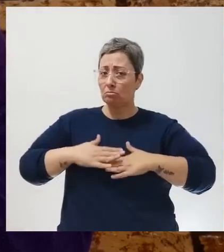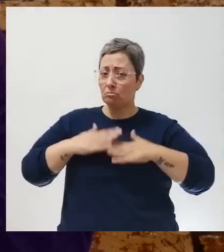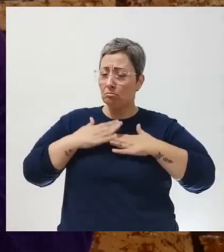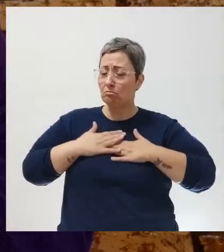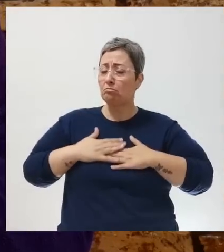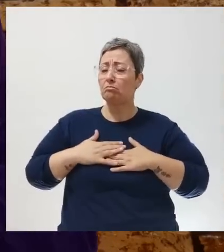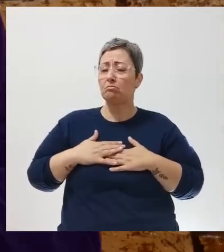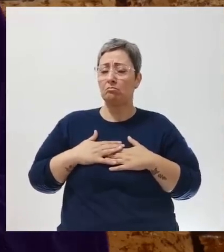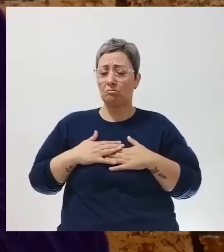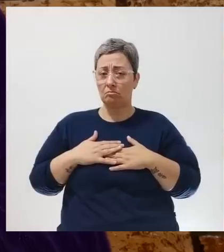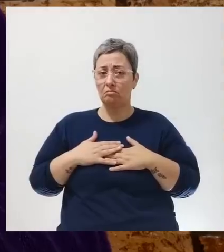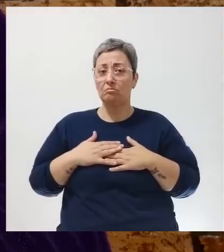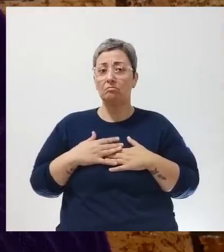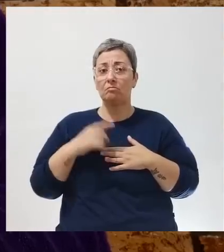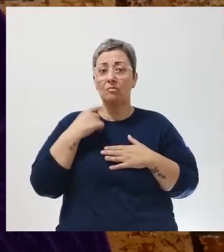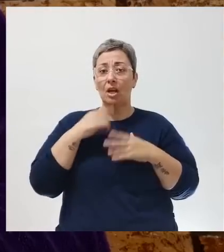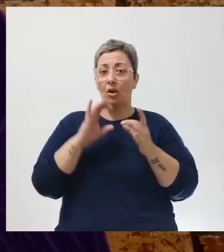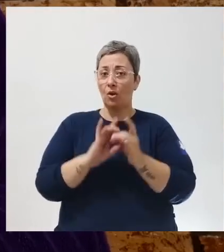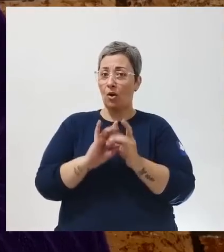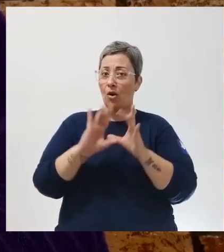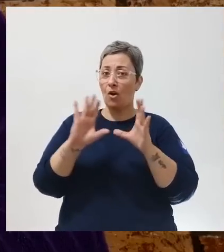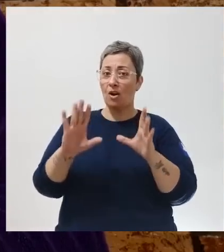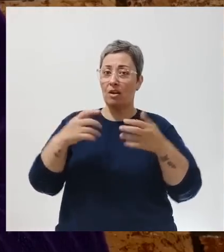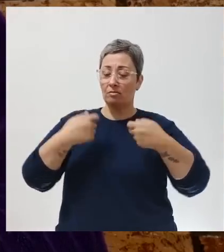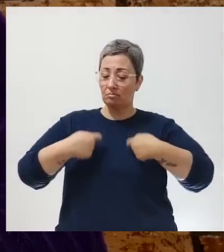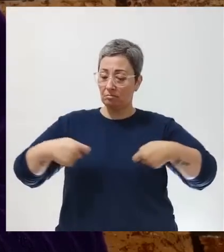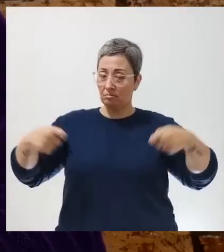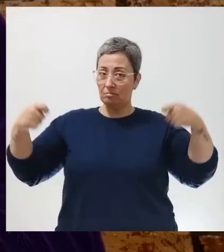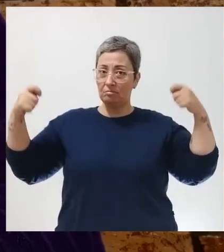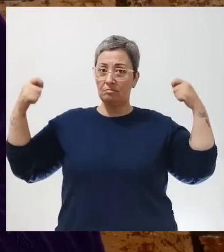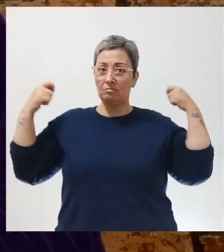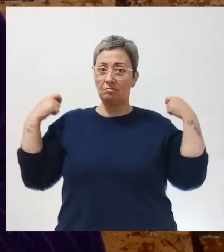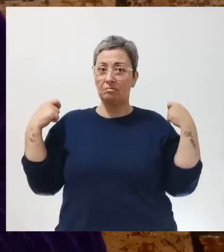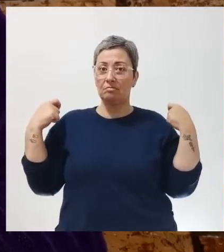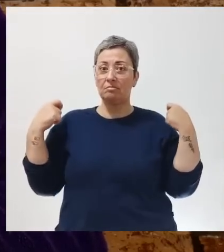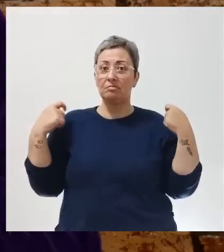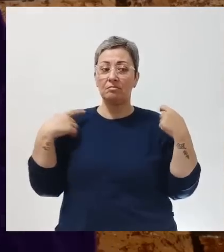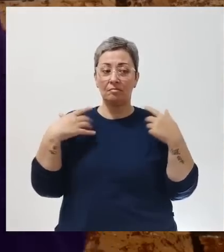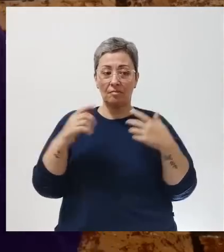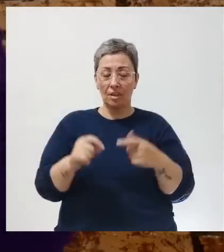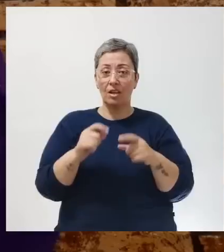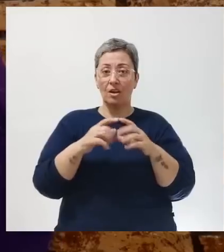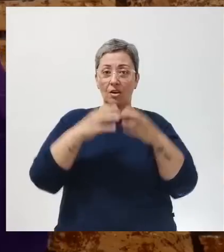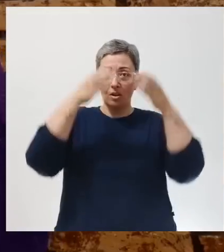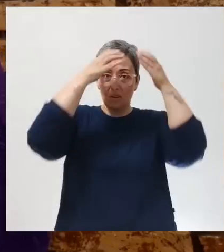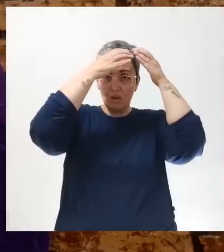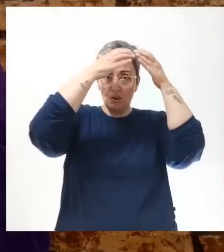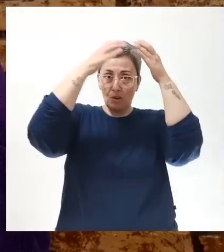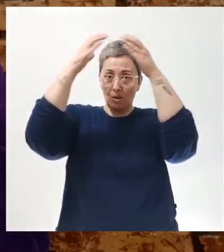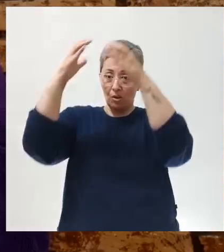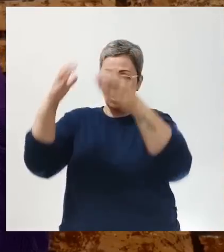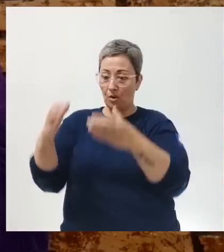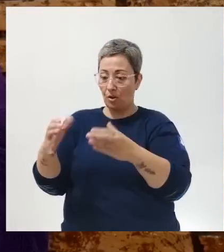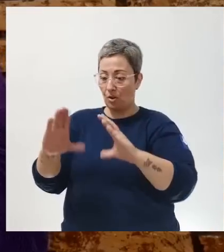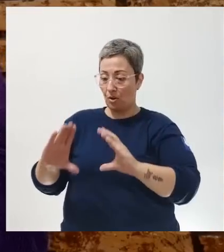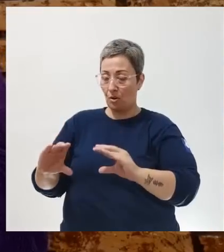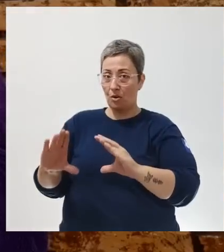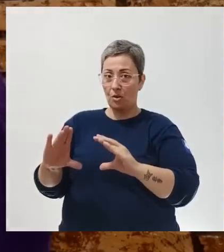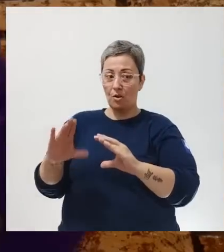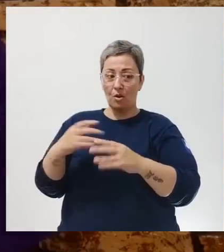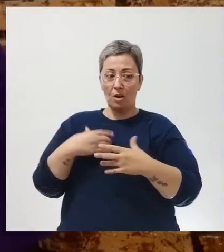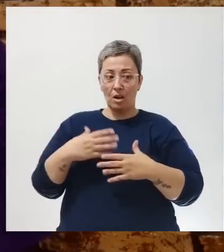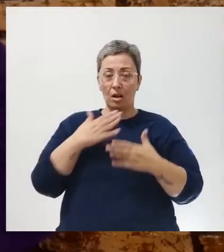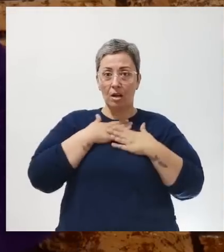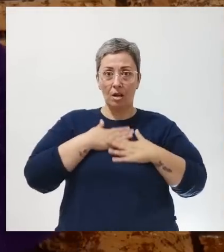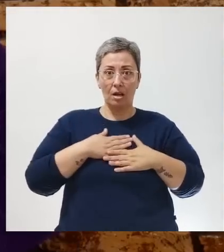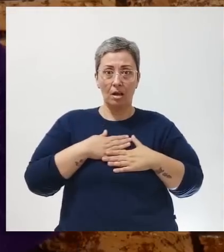descansar e o libertaram do manto. Posta a coroa sobre a almofada, o rei logo